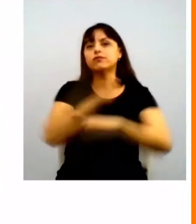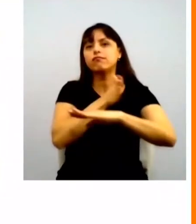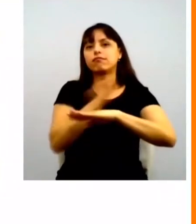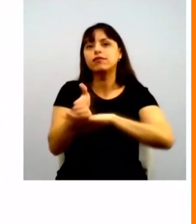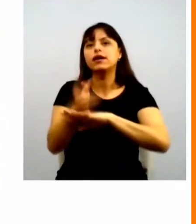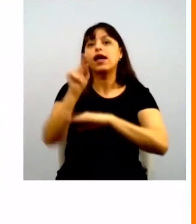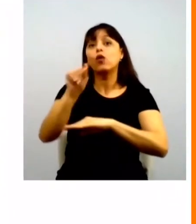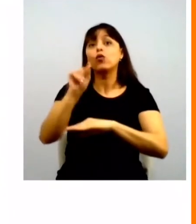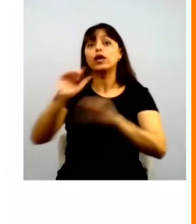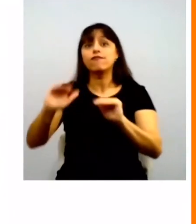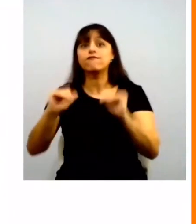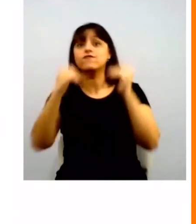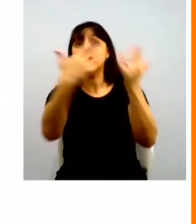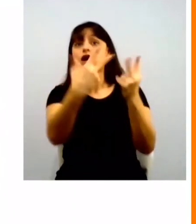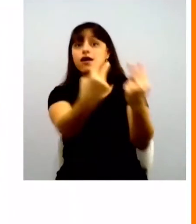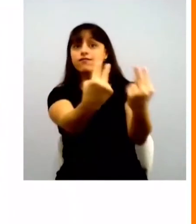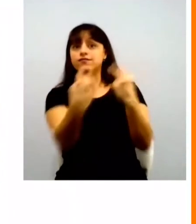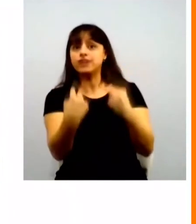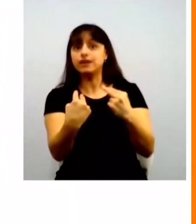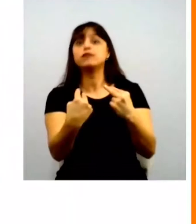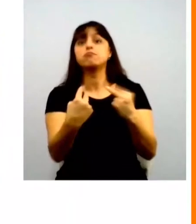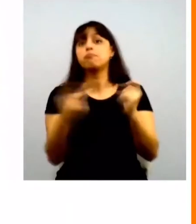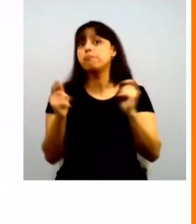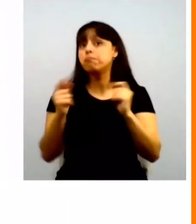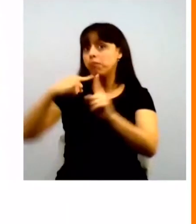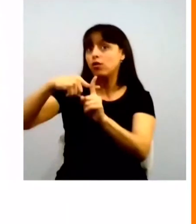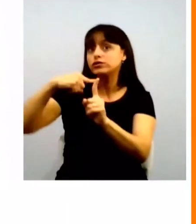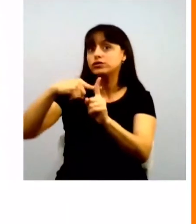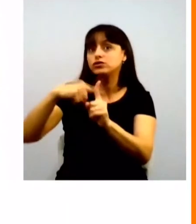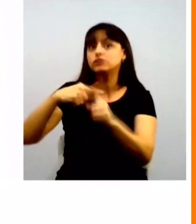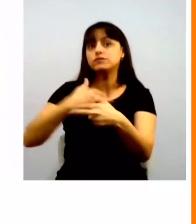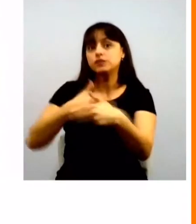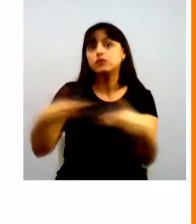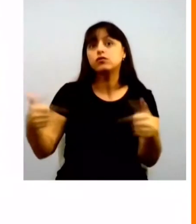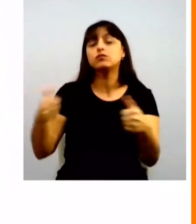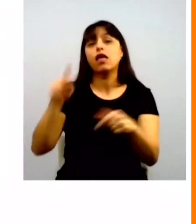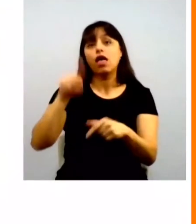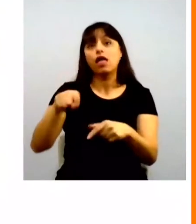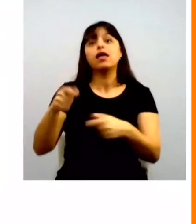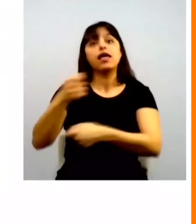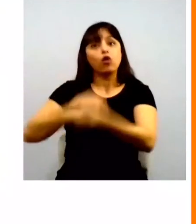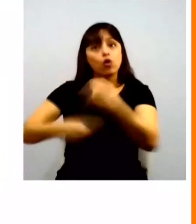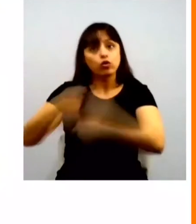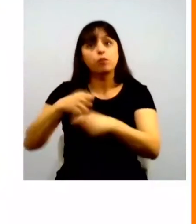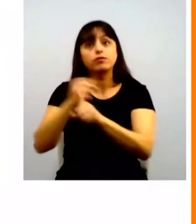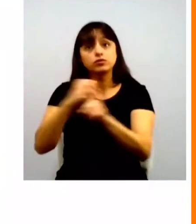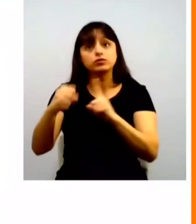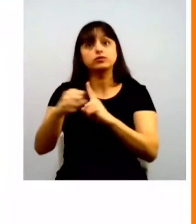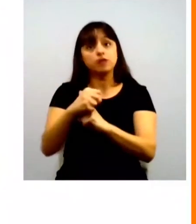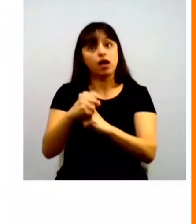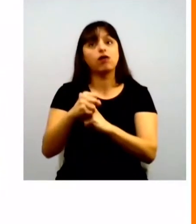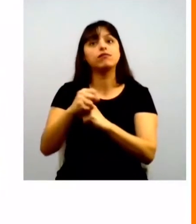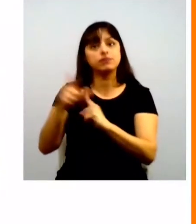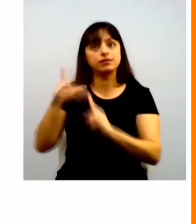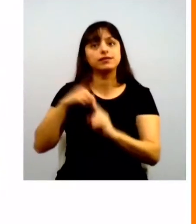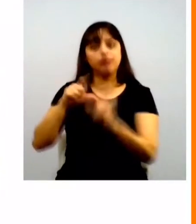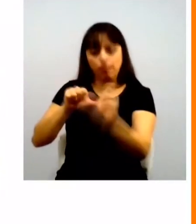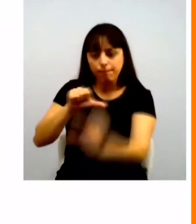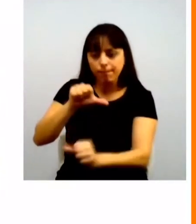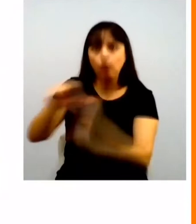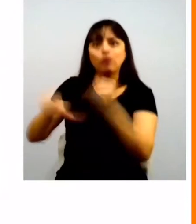positiva, um impacto econômico e social na comunidade. Portanto, este